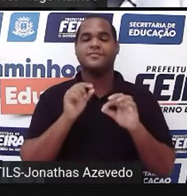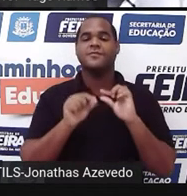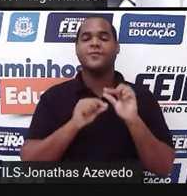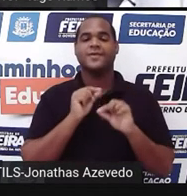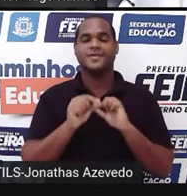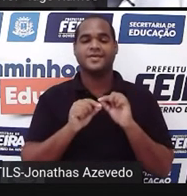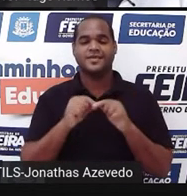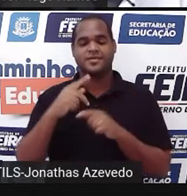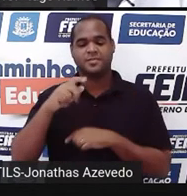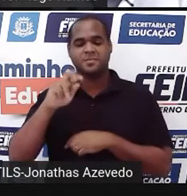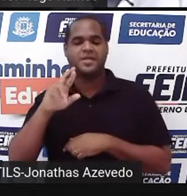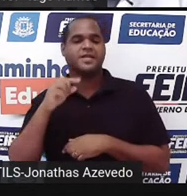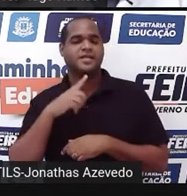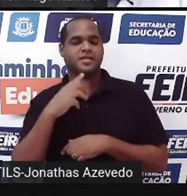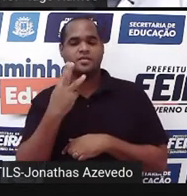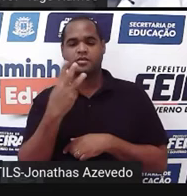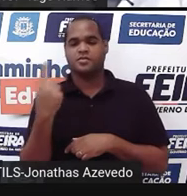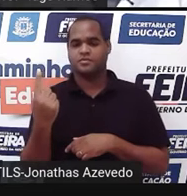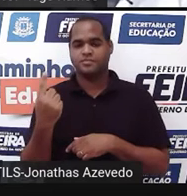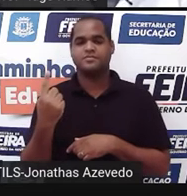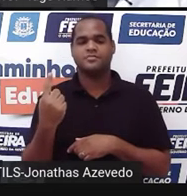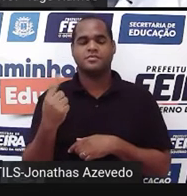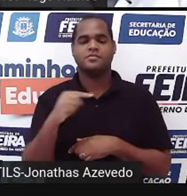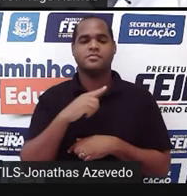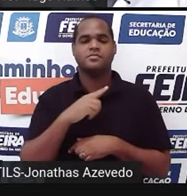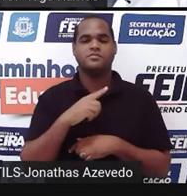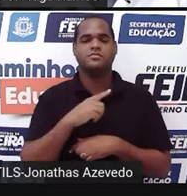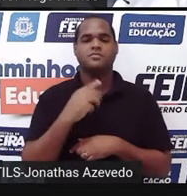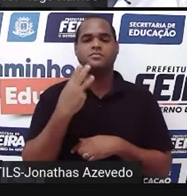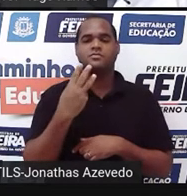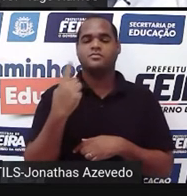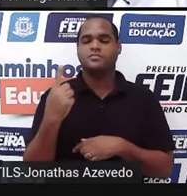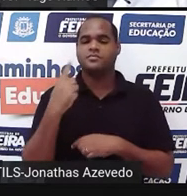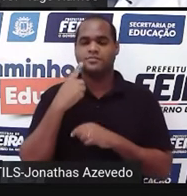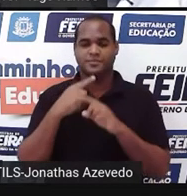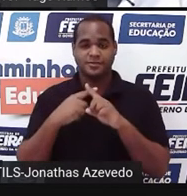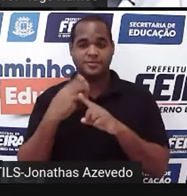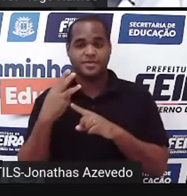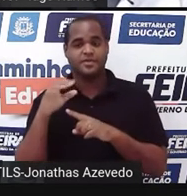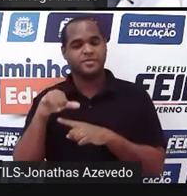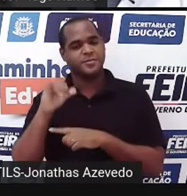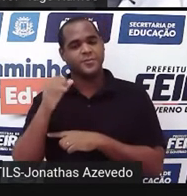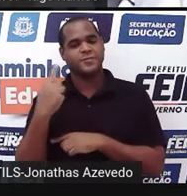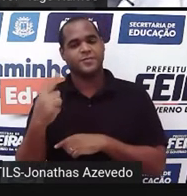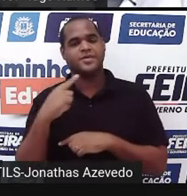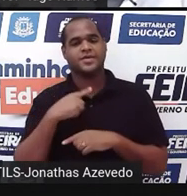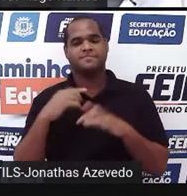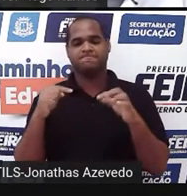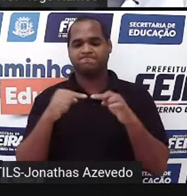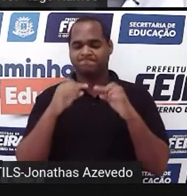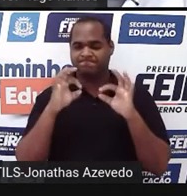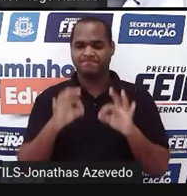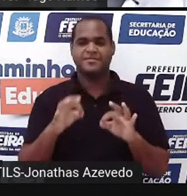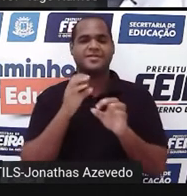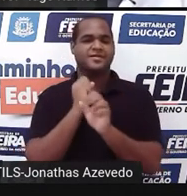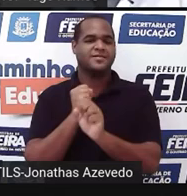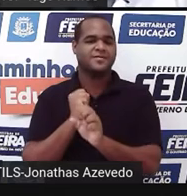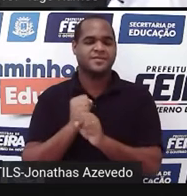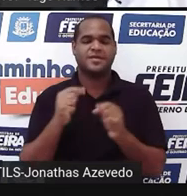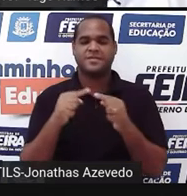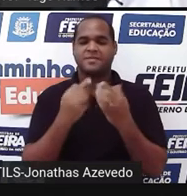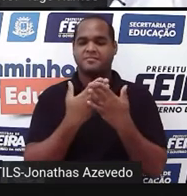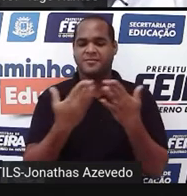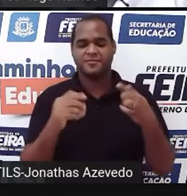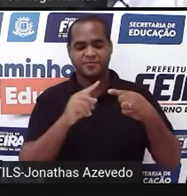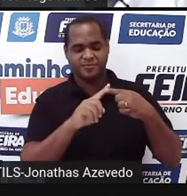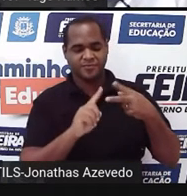um par 31 x = 3 e y = 1 é isso a solução né para